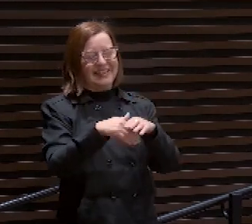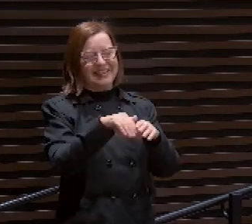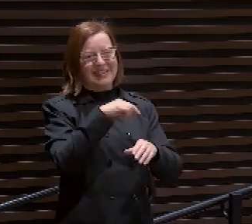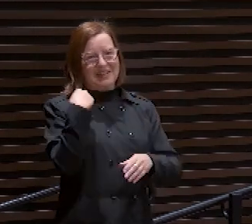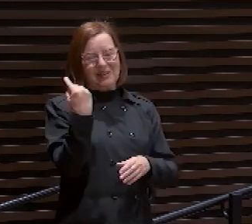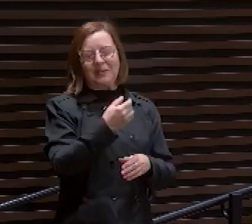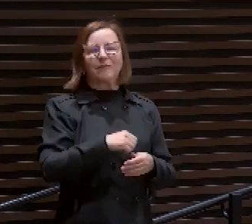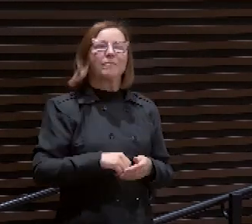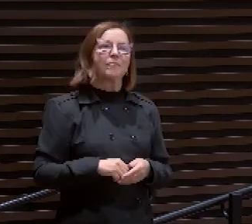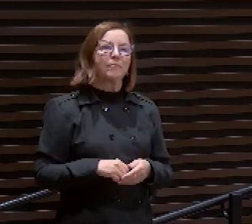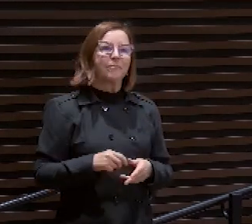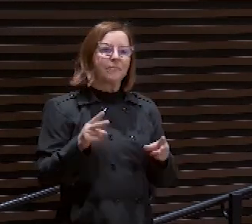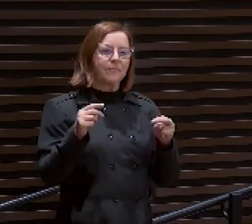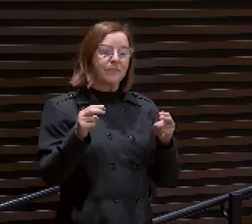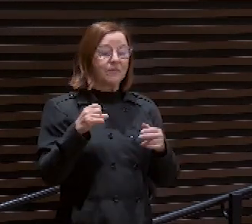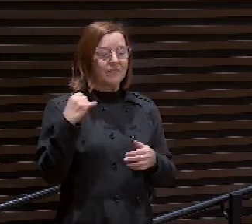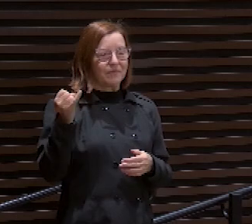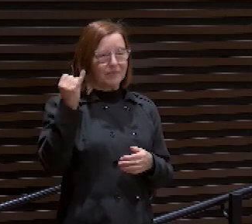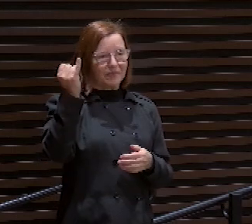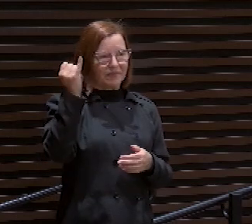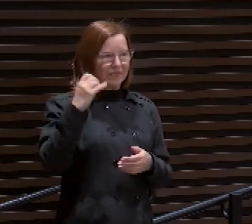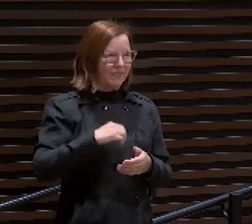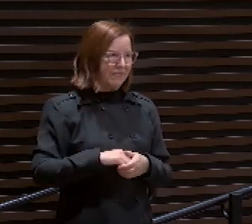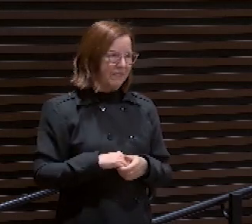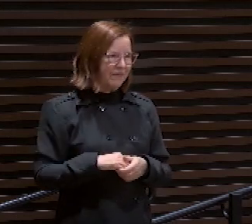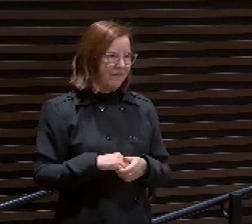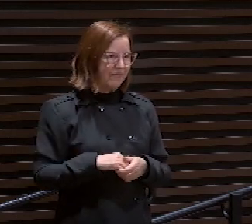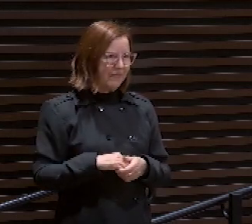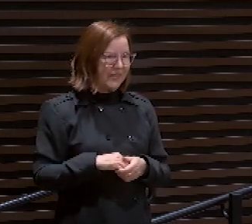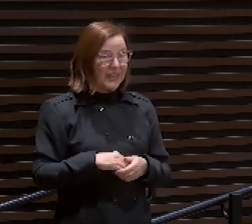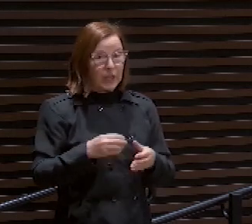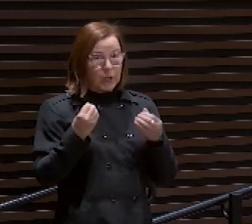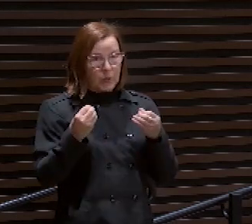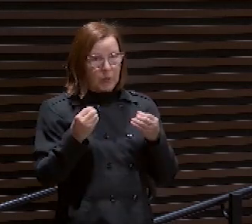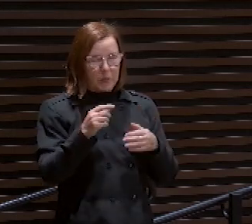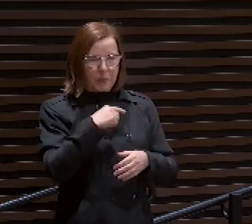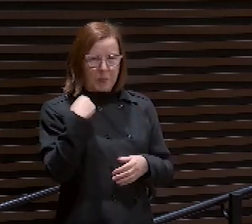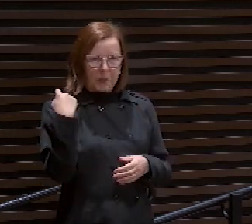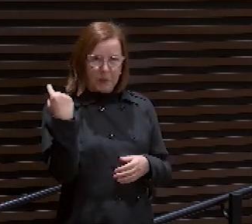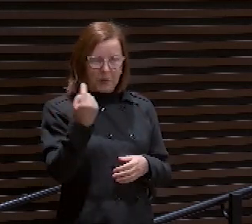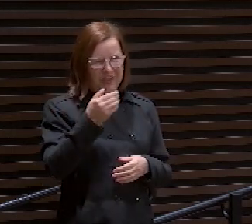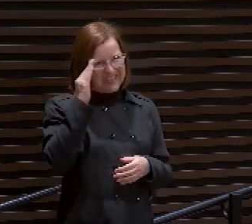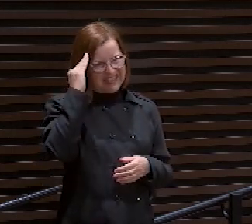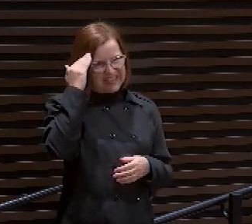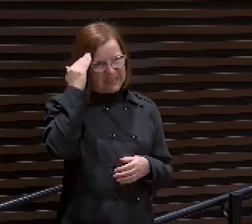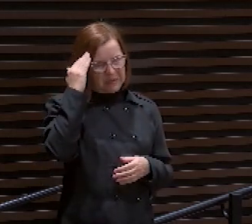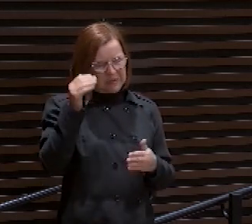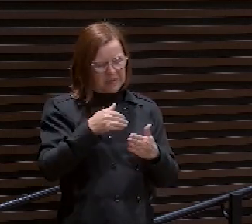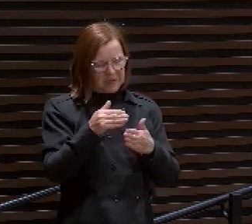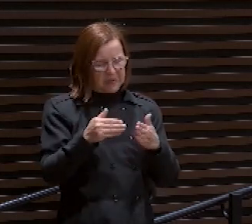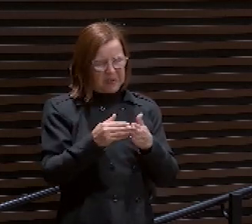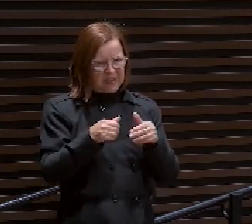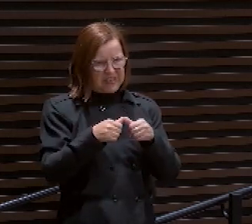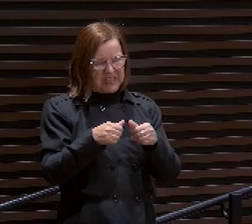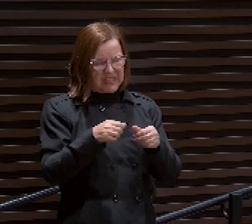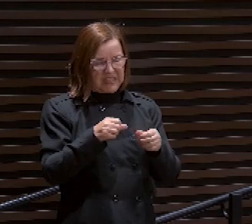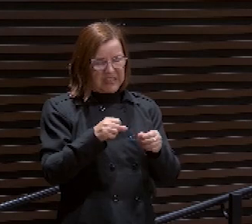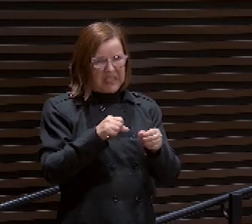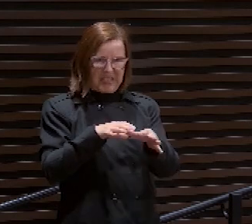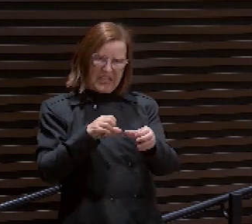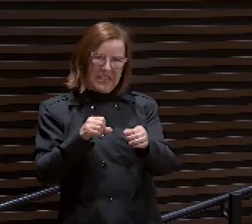Uma observação importante. Como que nós harmonizamos todo esse ensinamento de